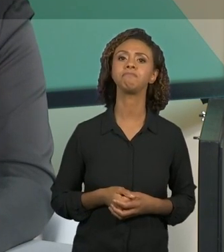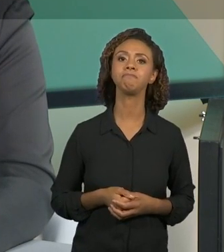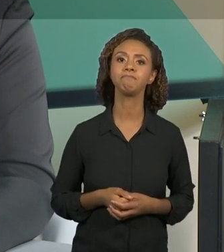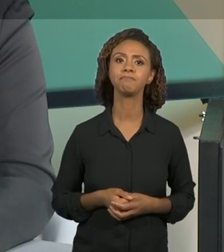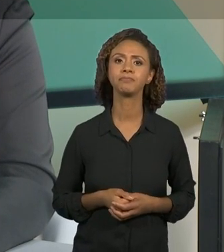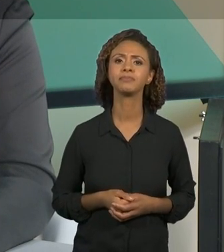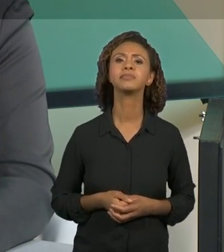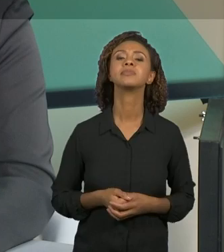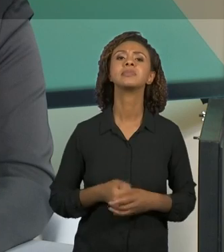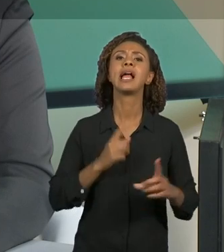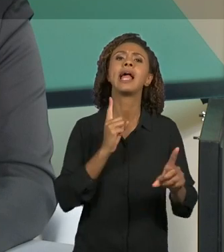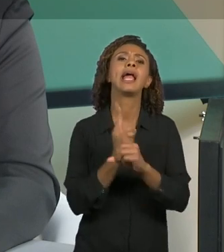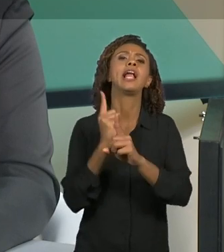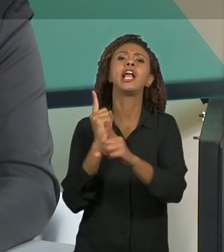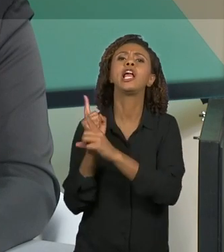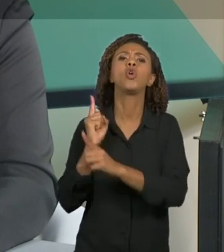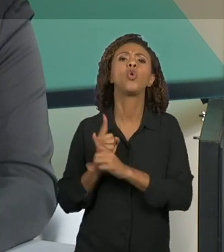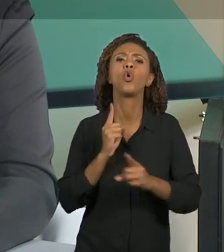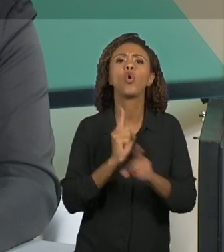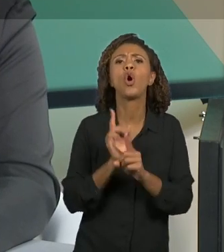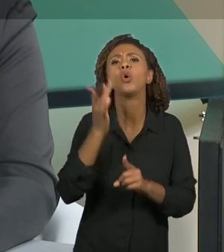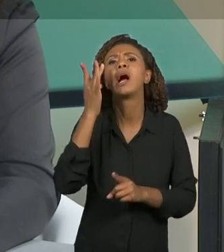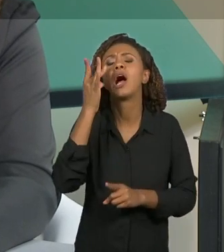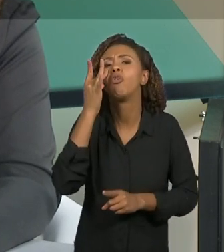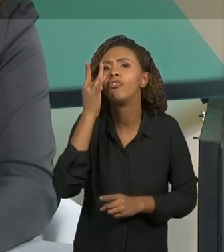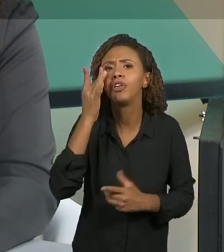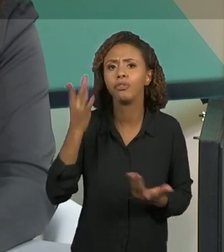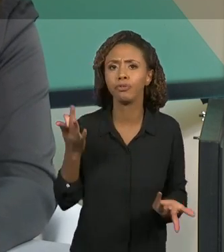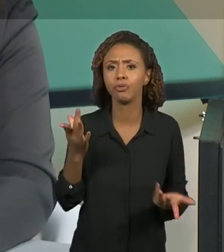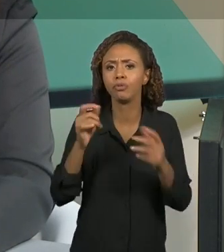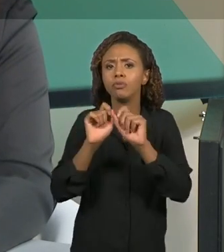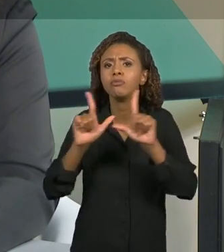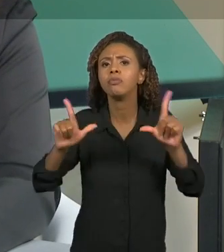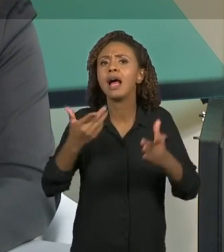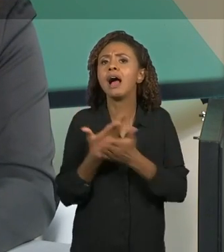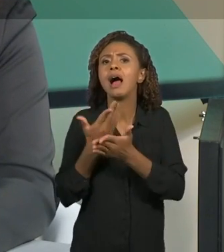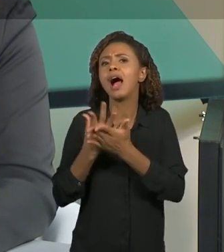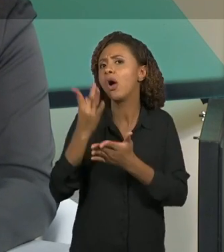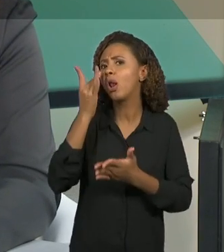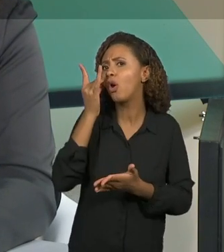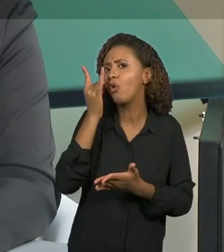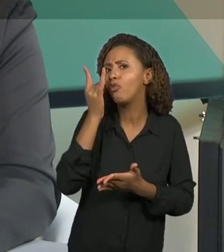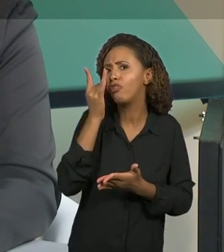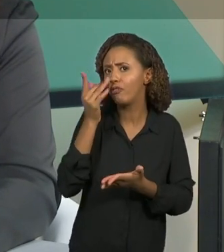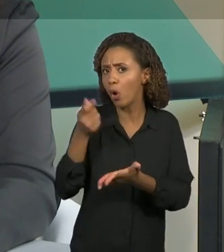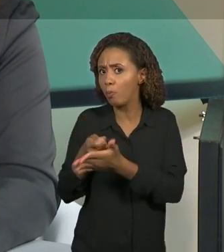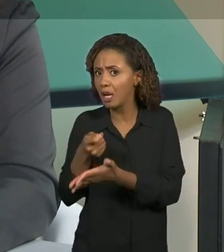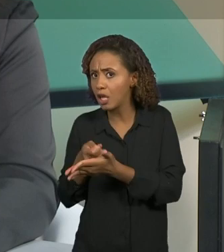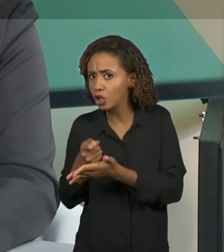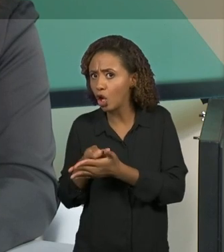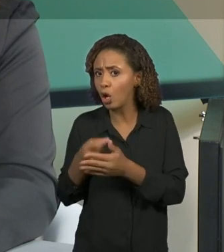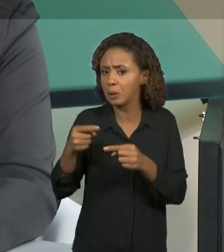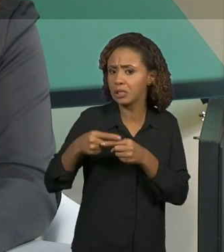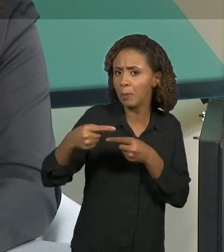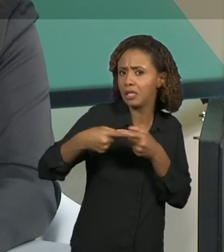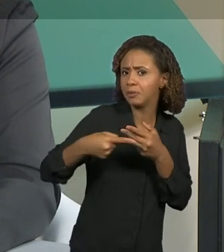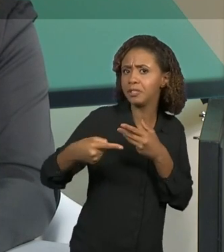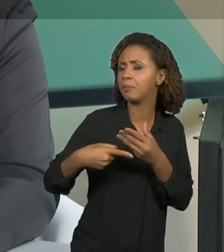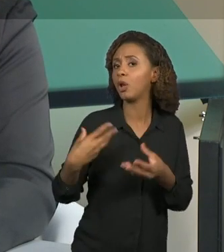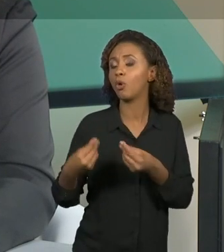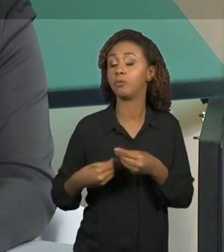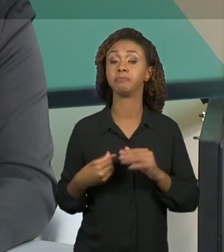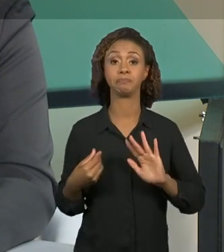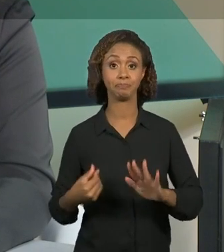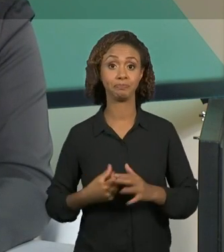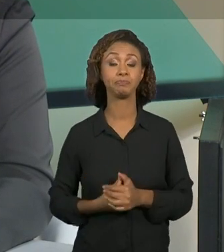os encontros síncronos serão semanais e ficarão gravados estão obrigatórias então vamos lá em princípio encontro síncrono